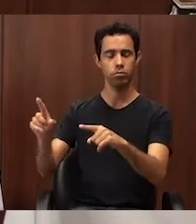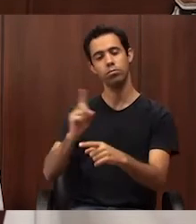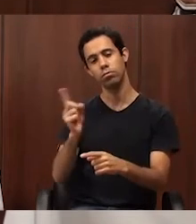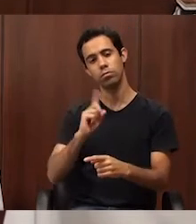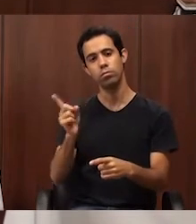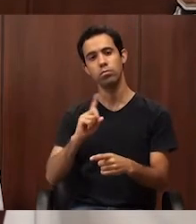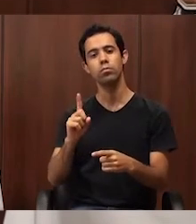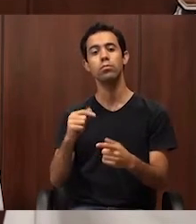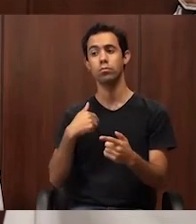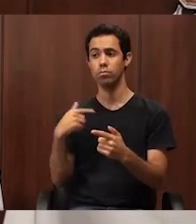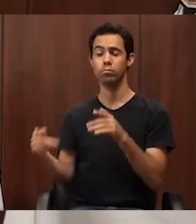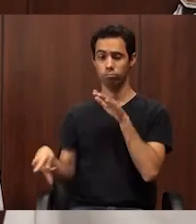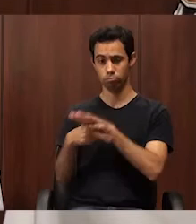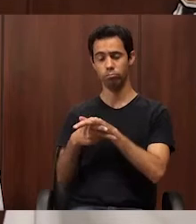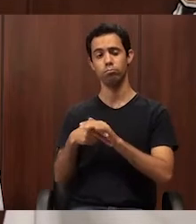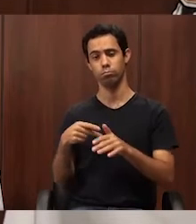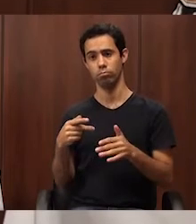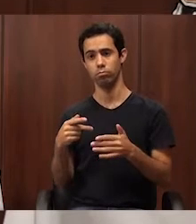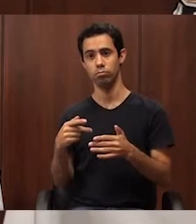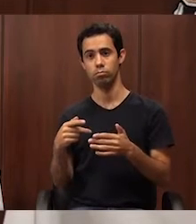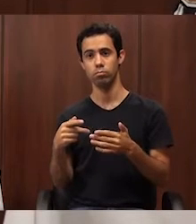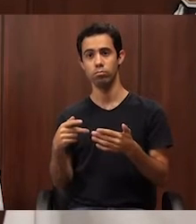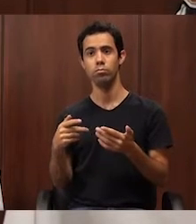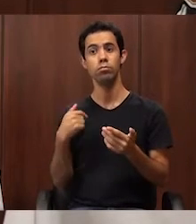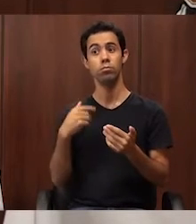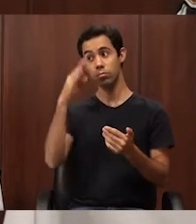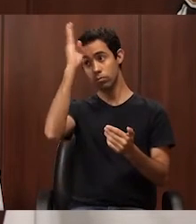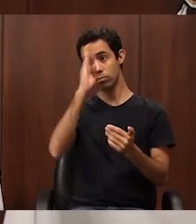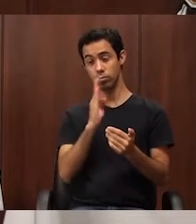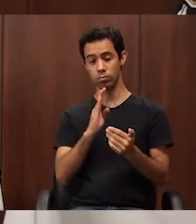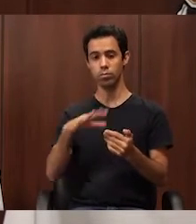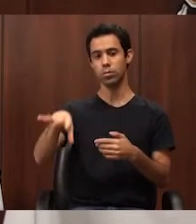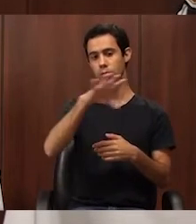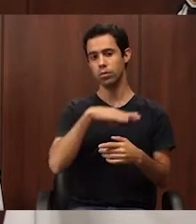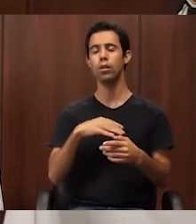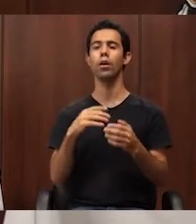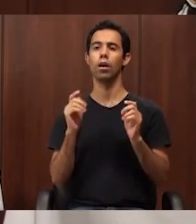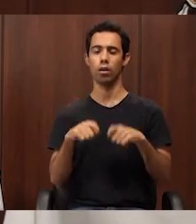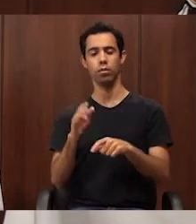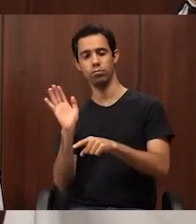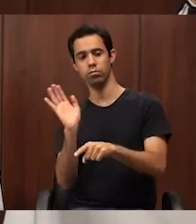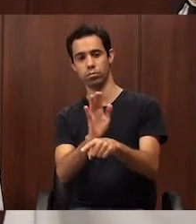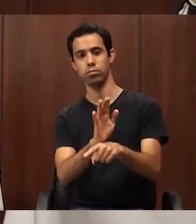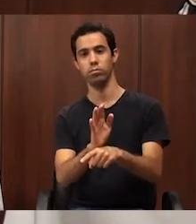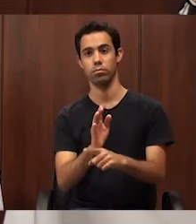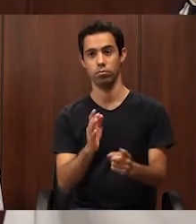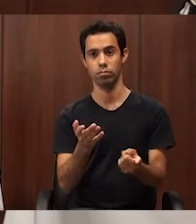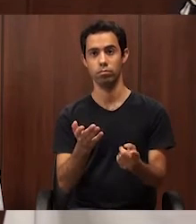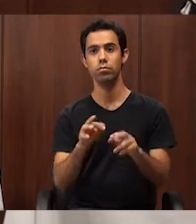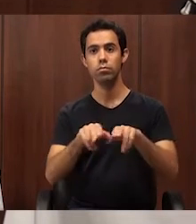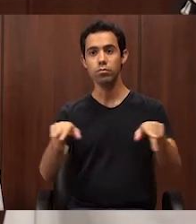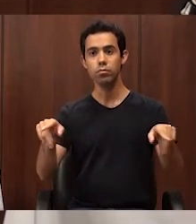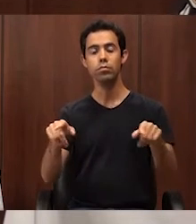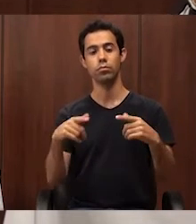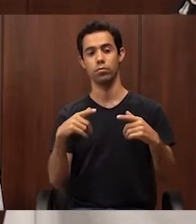academia, porque quando a gente fala o Brasil fez a preferência pelo ensino inclusivo, eu prefiro dizer a preferência